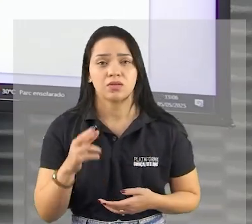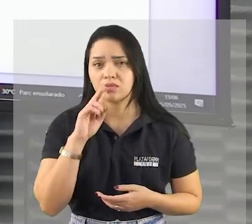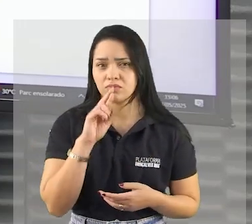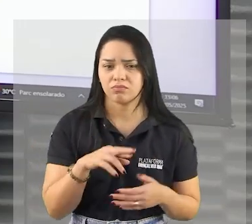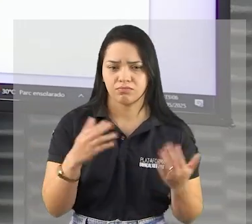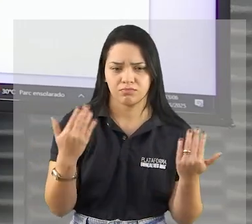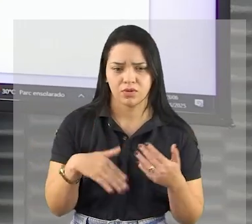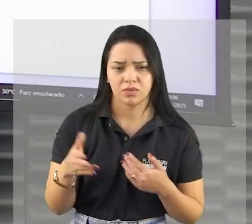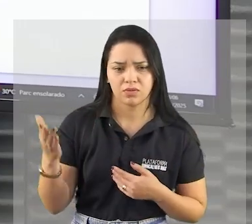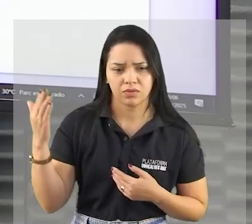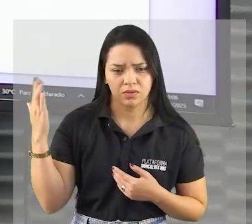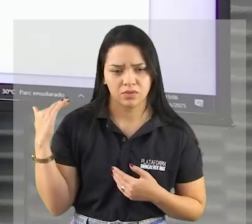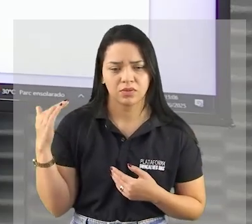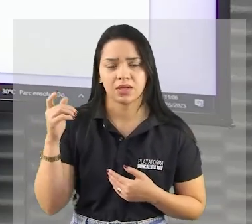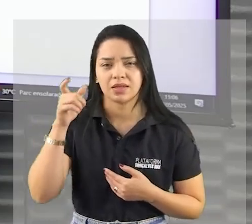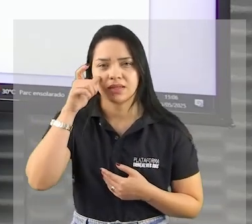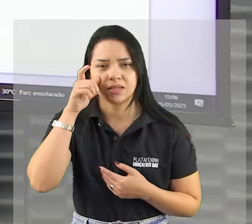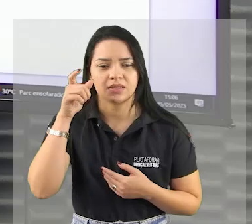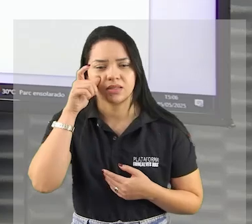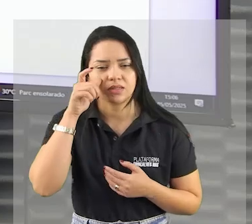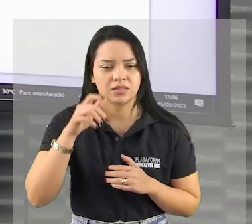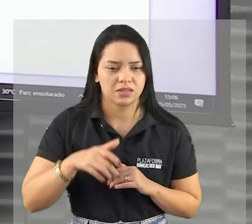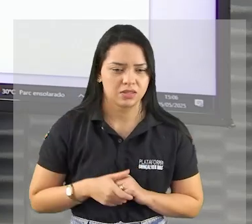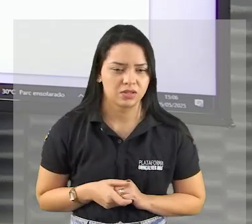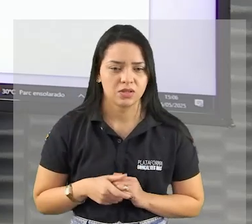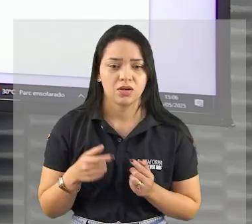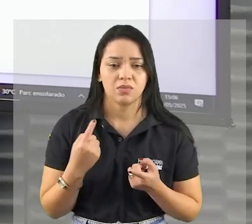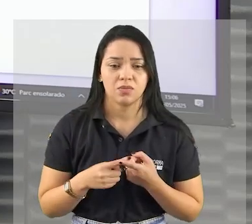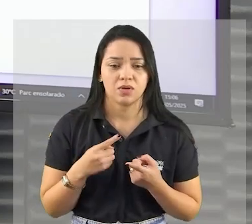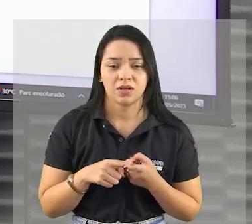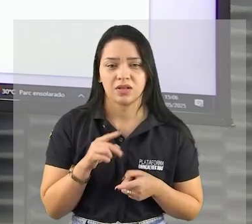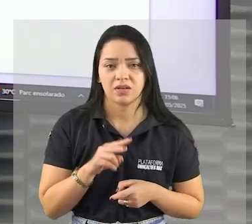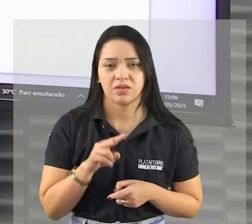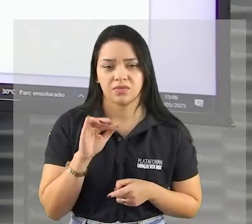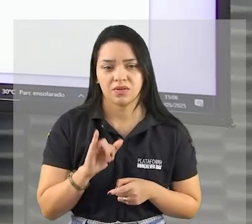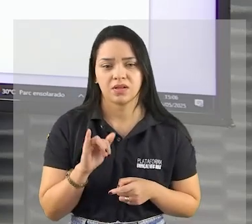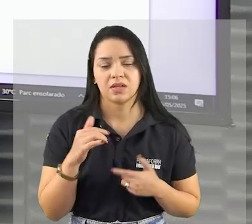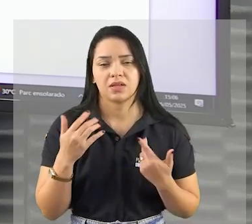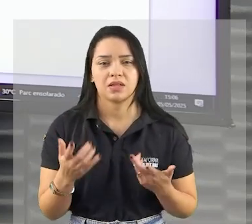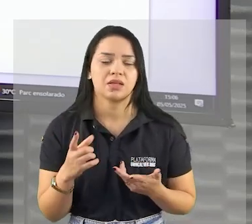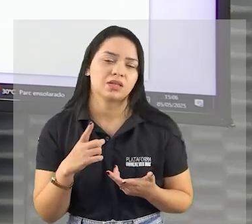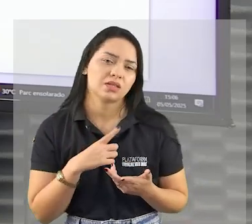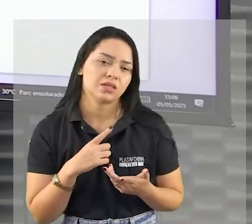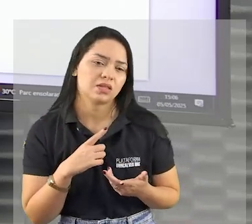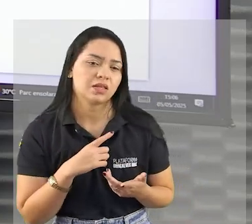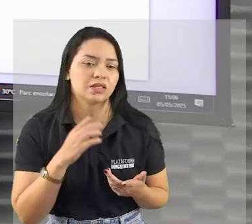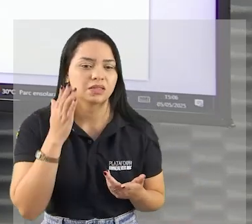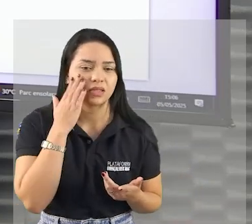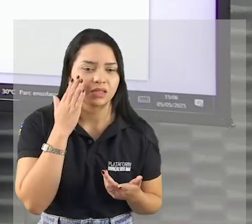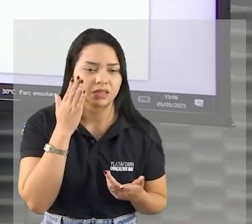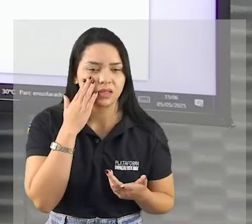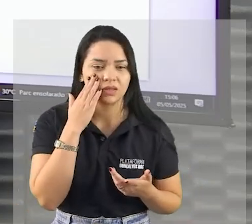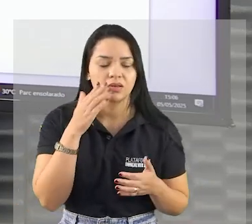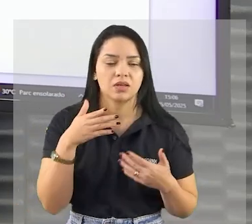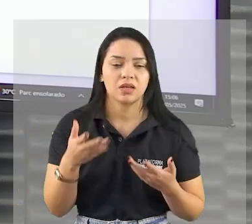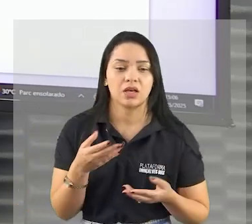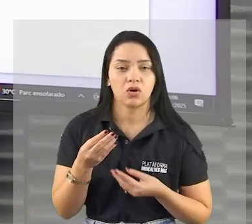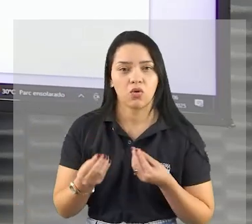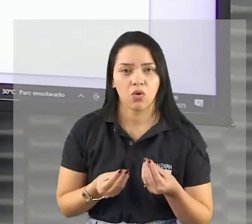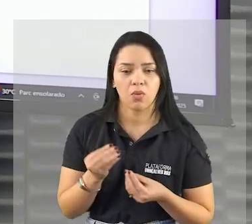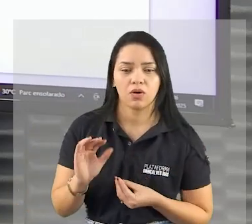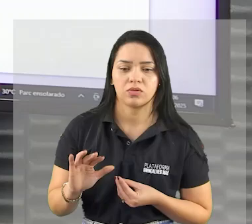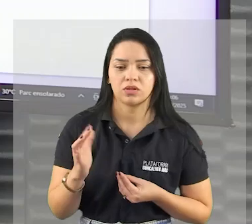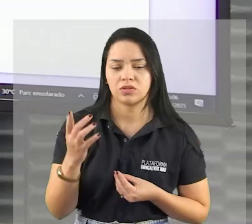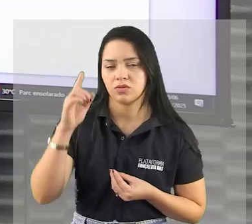provas antigas é muito interessante, porque aí você vai pegando o jeito, você vai entendendo mais ou menos como funcionam